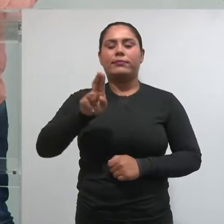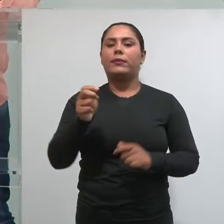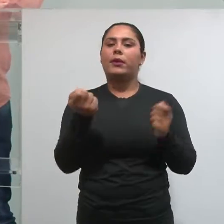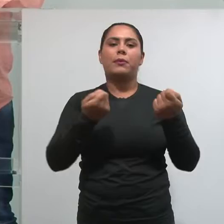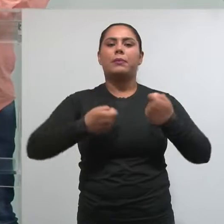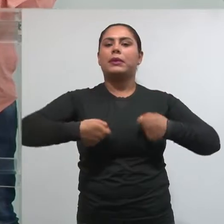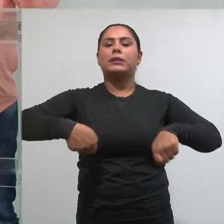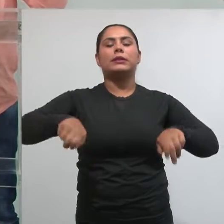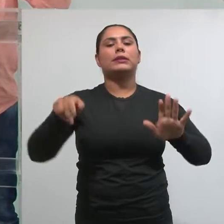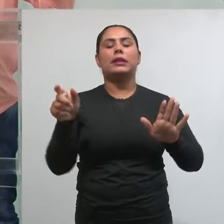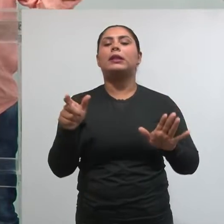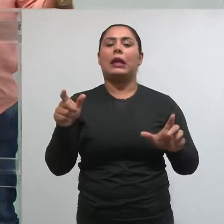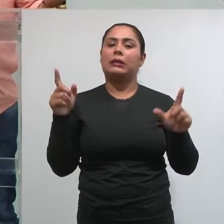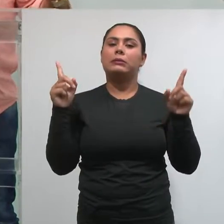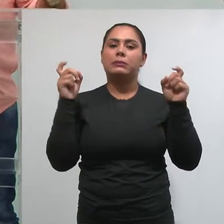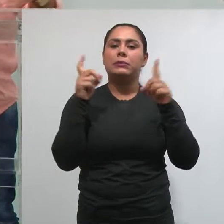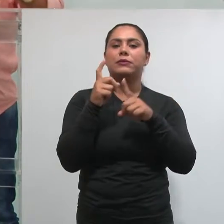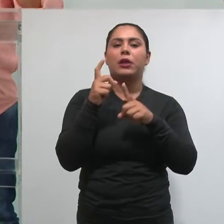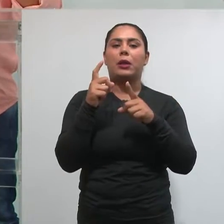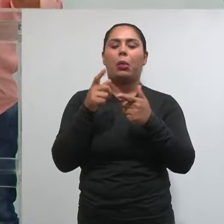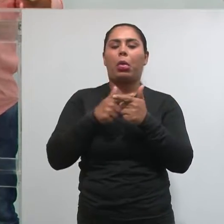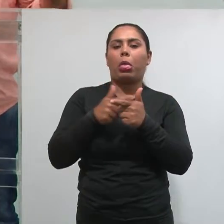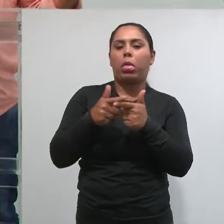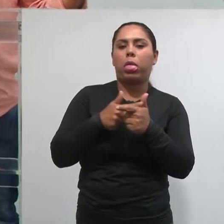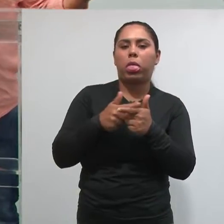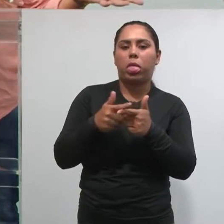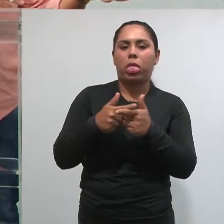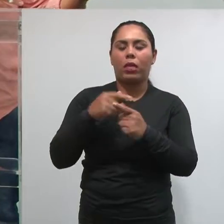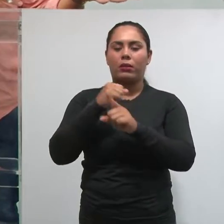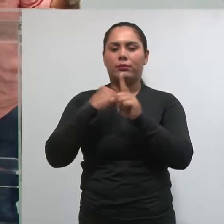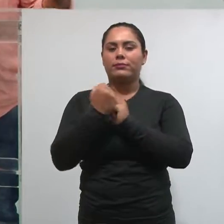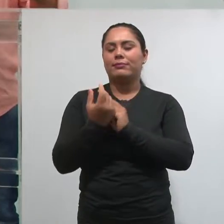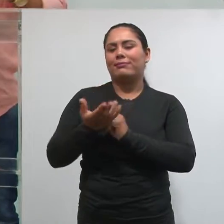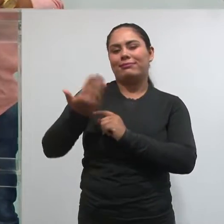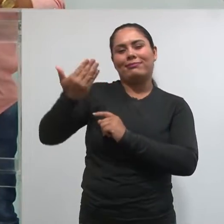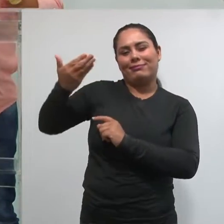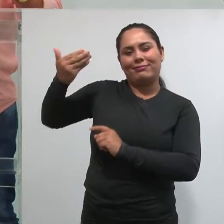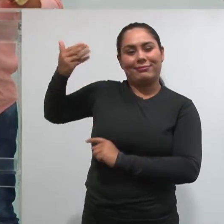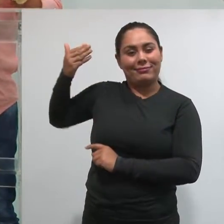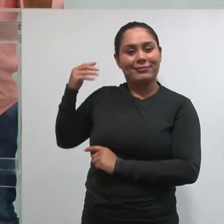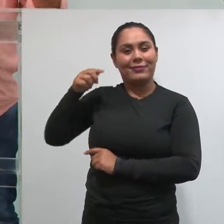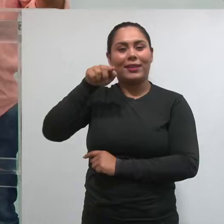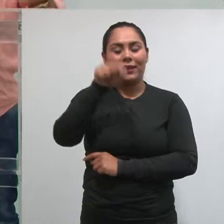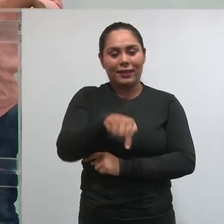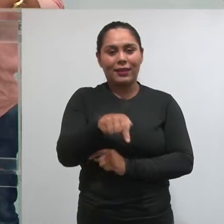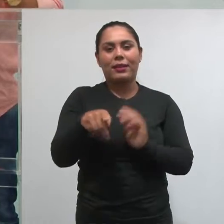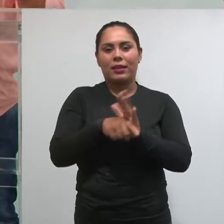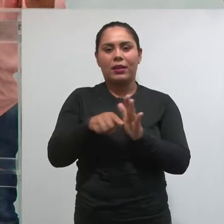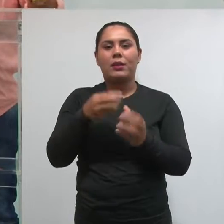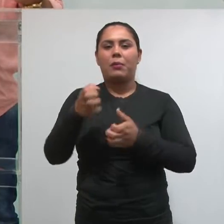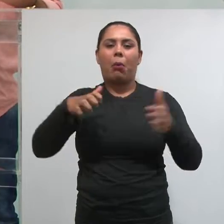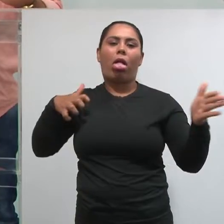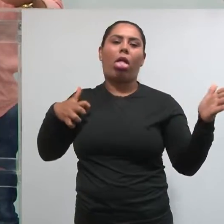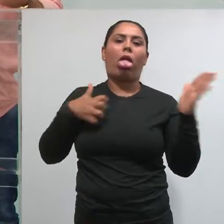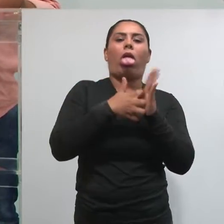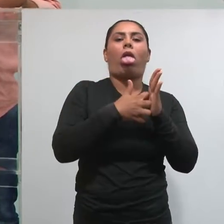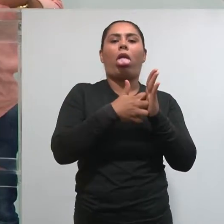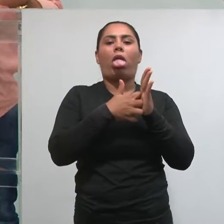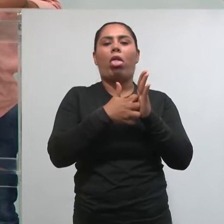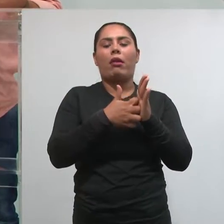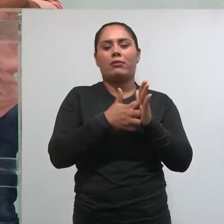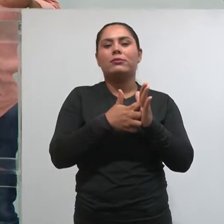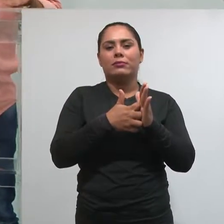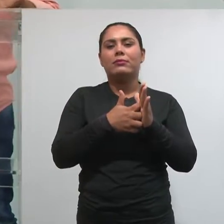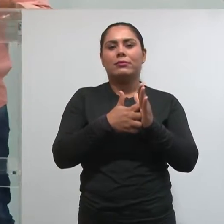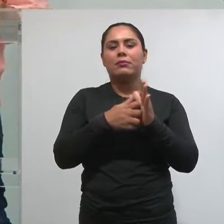nós teríamos aí grandes problemas sociais, né, como já tivemos no passado, relacionado com acidentes de trânsito, número de mortes em acidentes